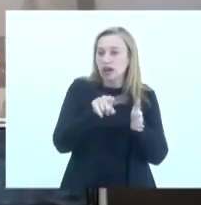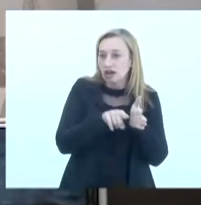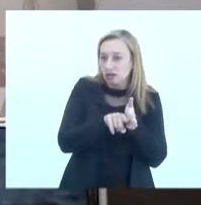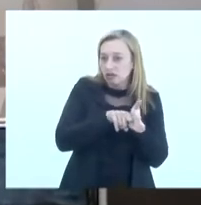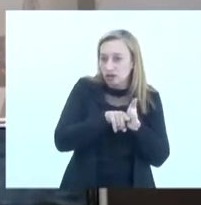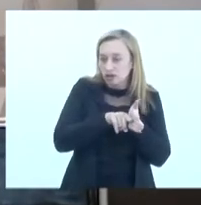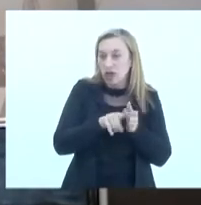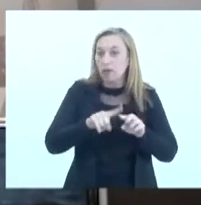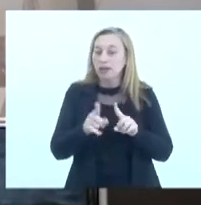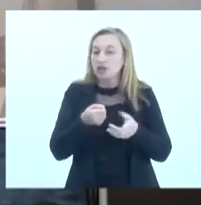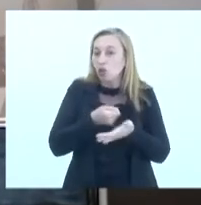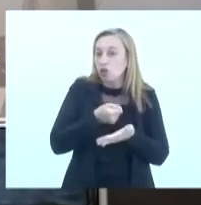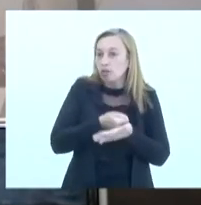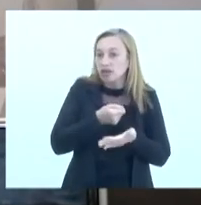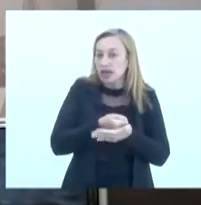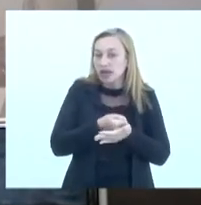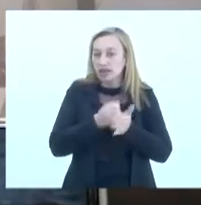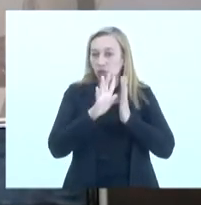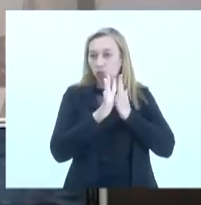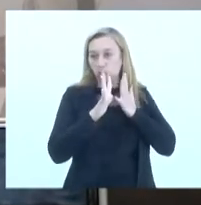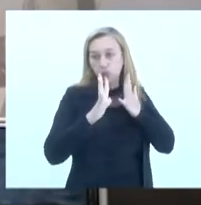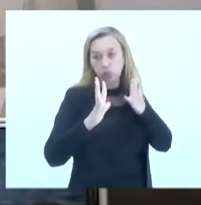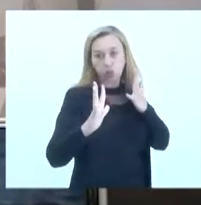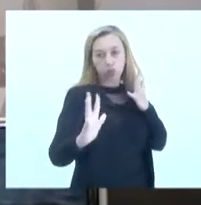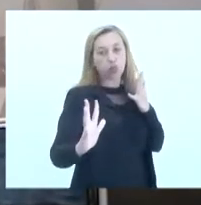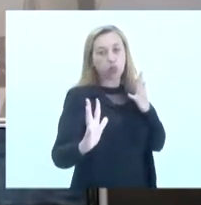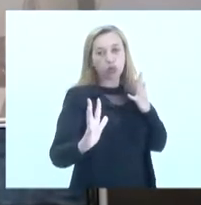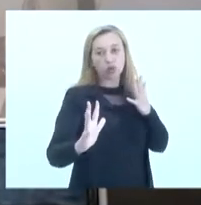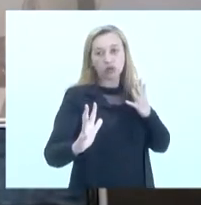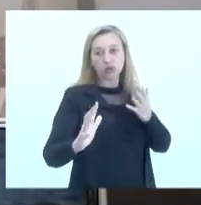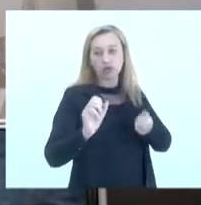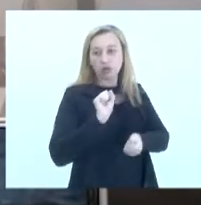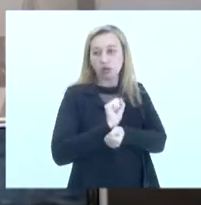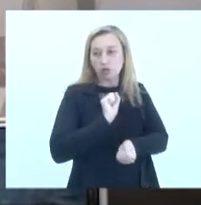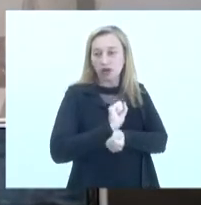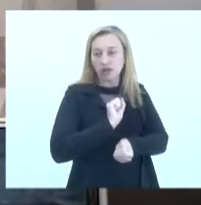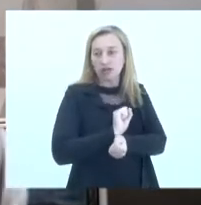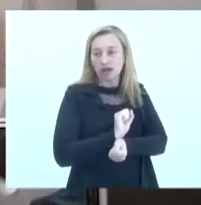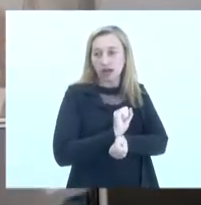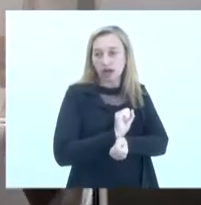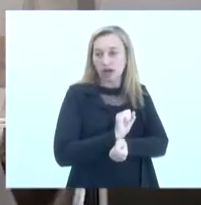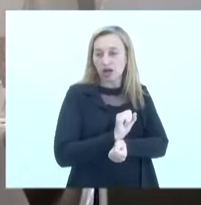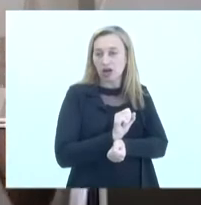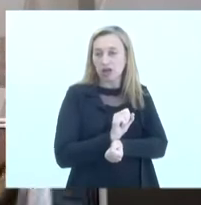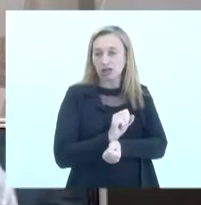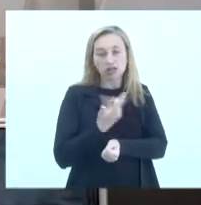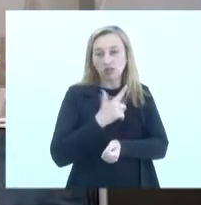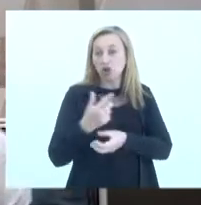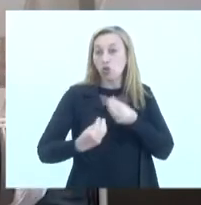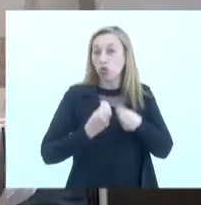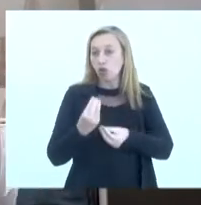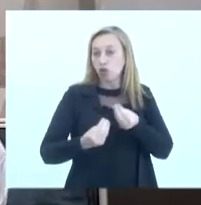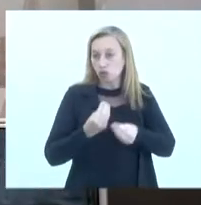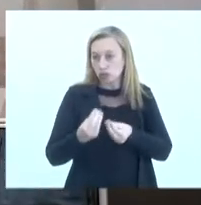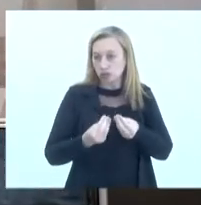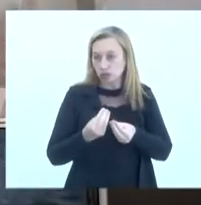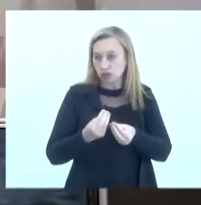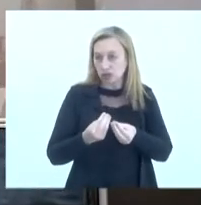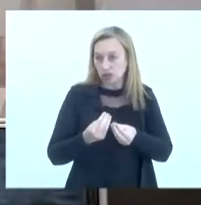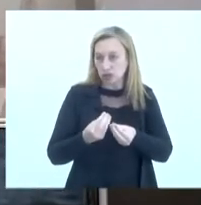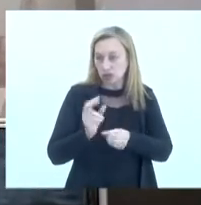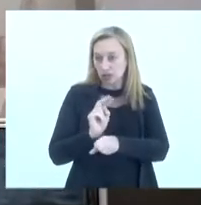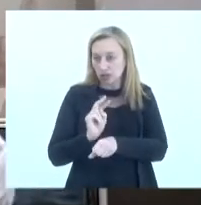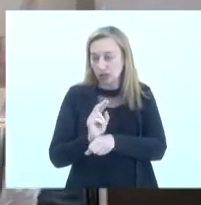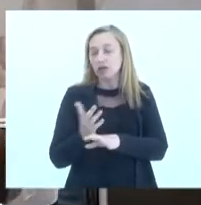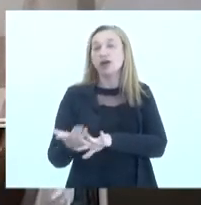Mas você é obrigado a fazer uma fila, fazer um agendamento, e, às vezes, não tem como ser atendido. E a gente tem uma dificuldade de outro muito